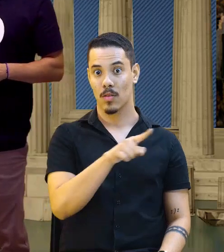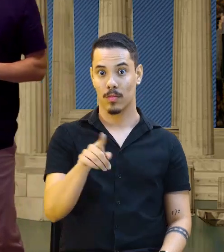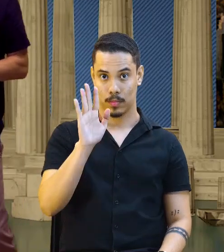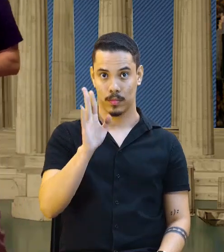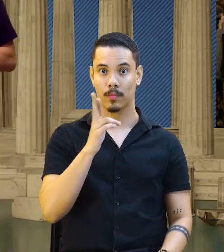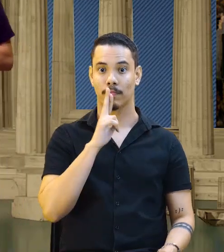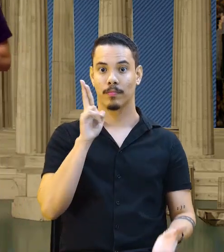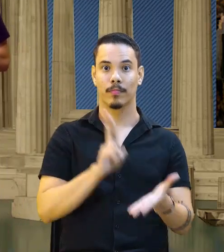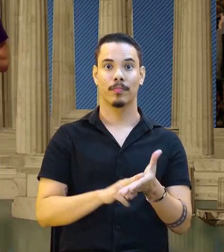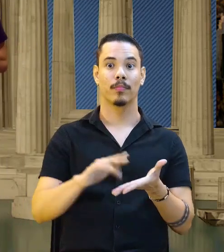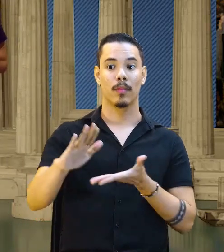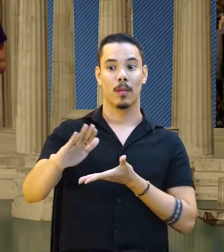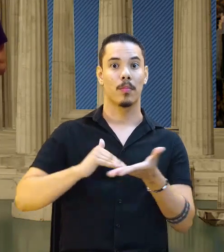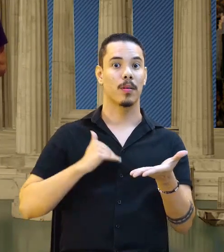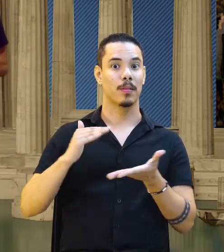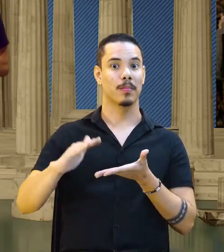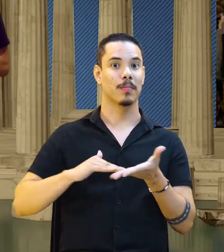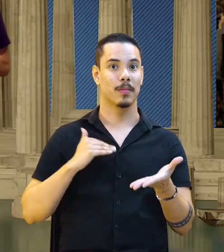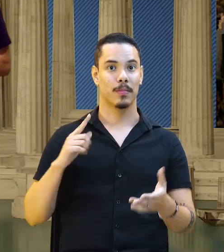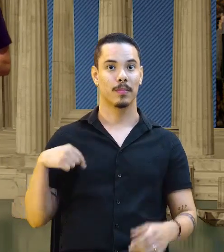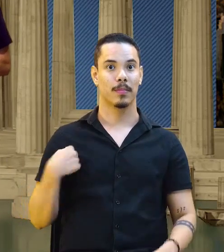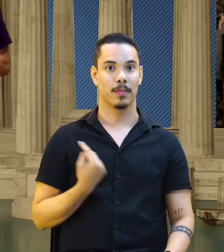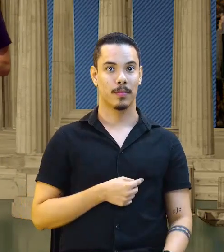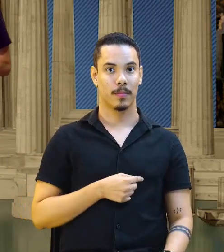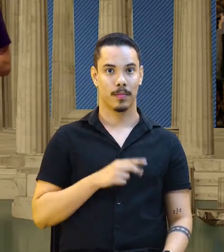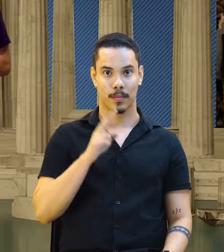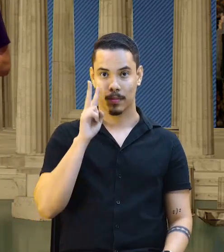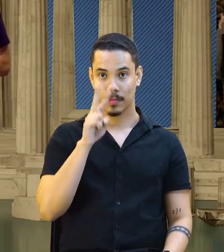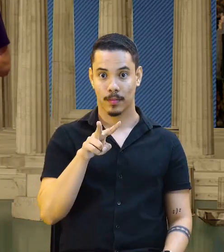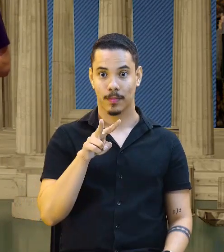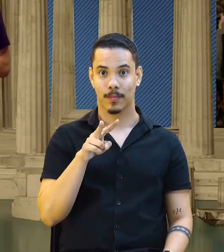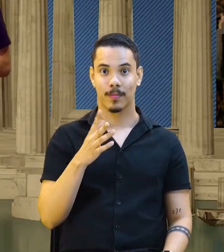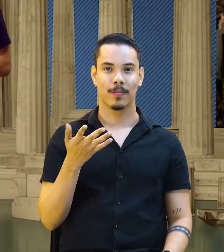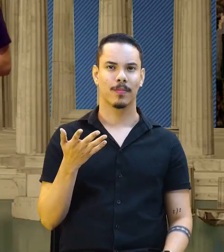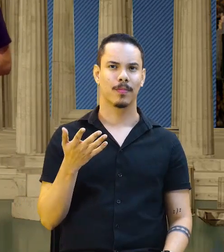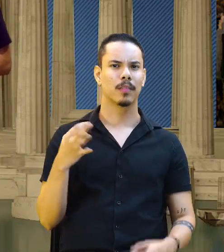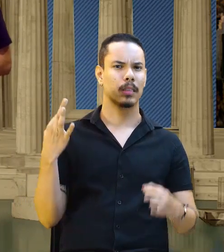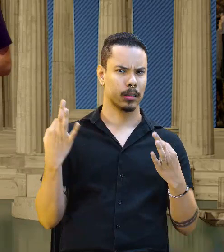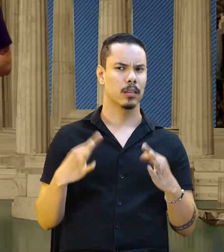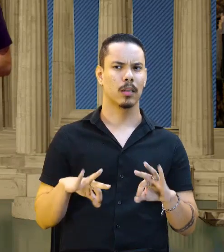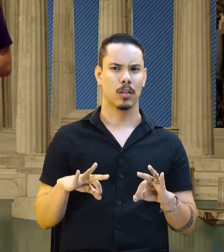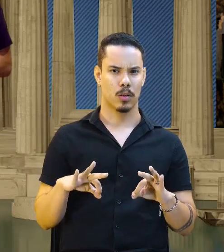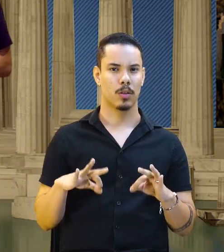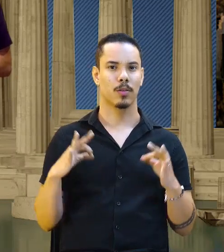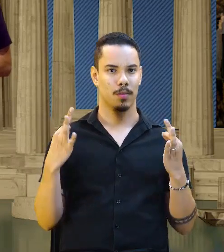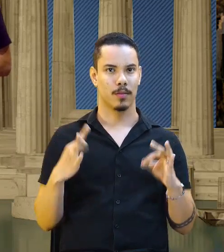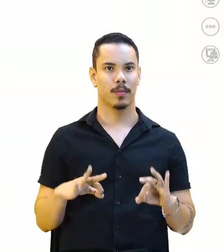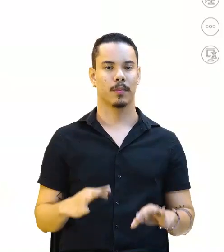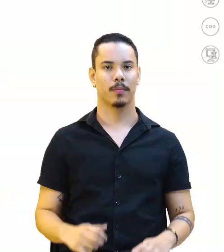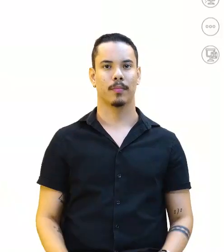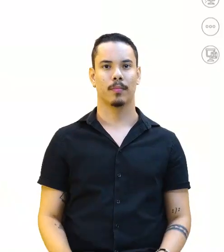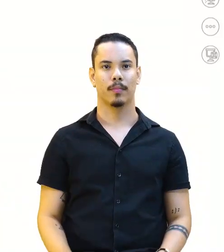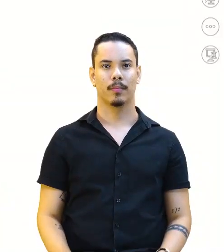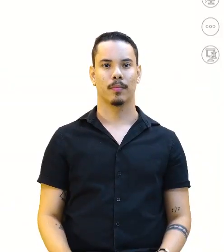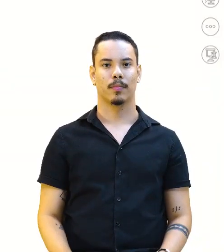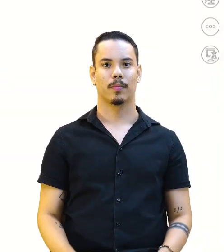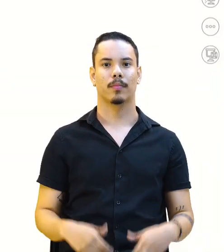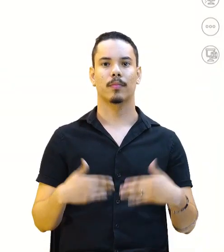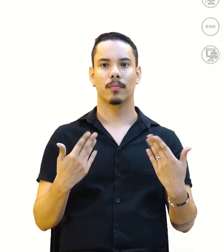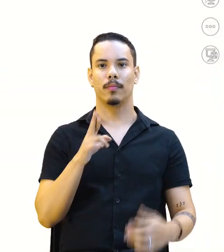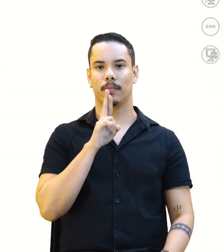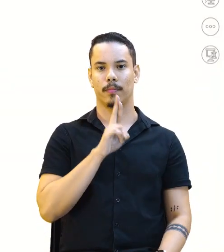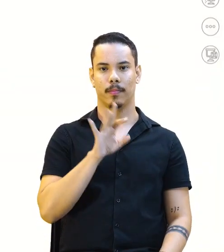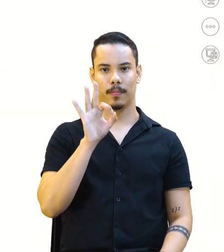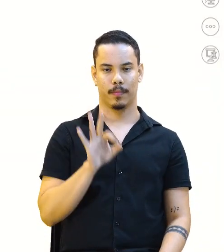resposta agora, olha só. Deixa eu olhar. Sentado, então, sendo alguns. Vamos lá. E olha qual só. É a resposta correta? Olha